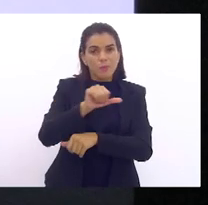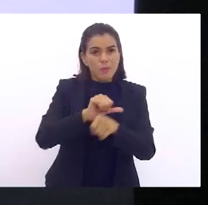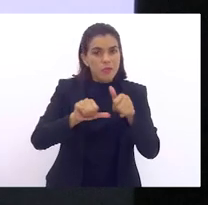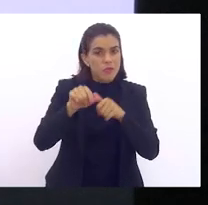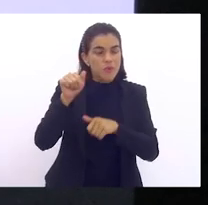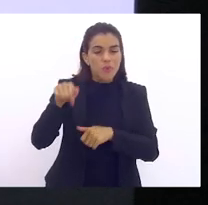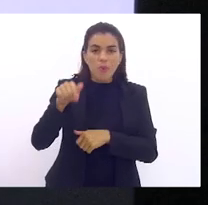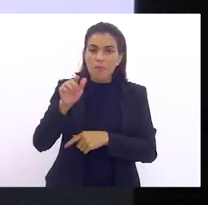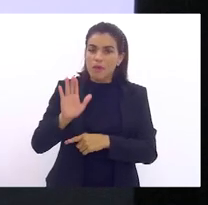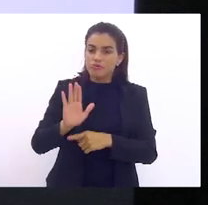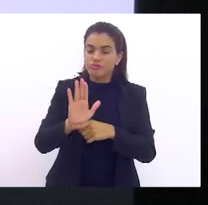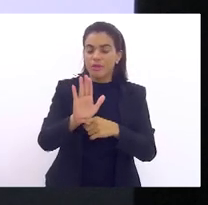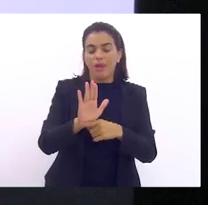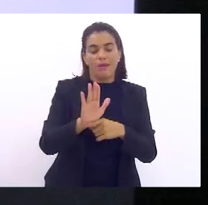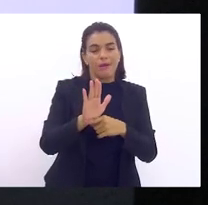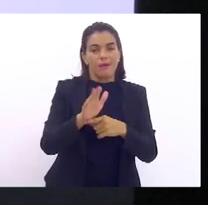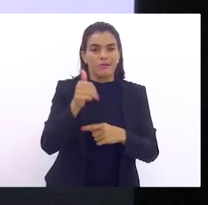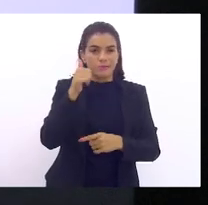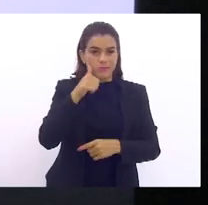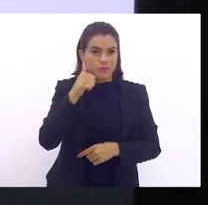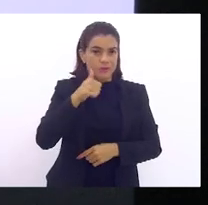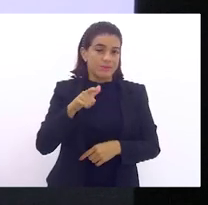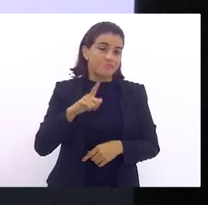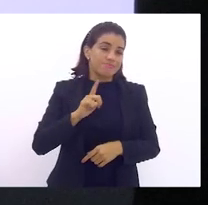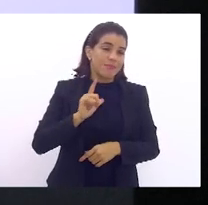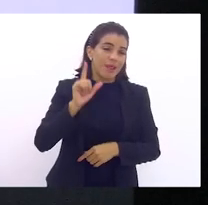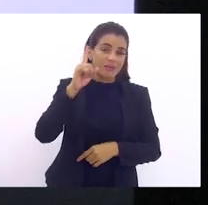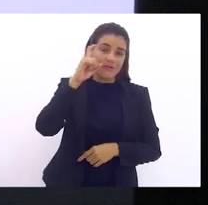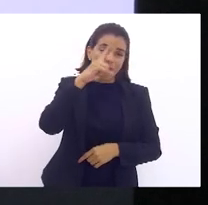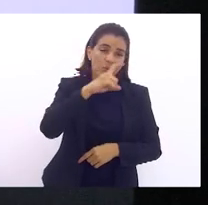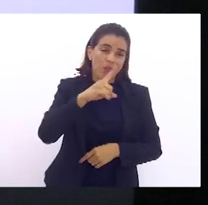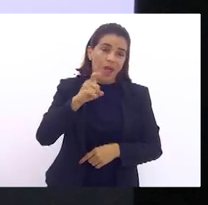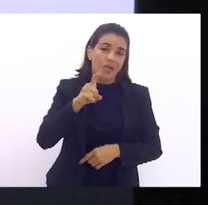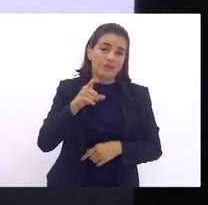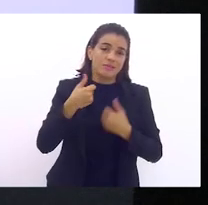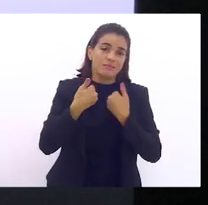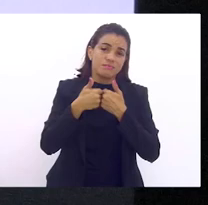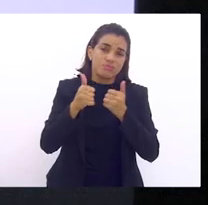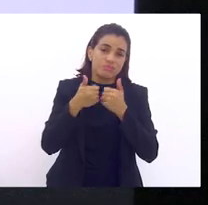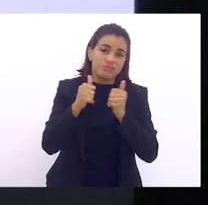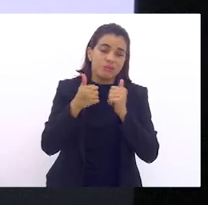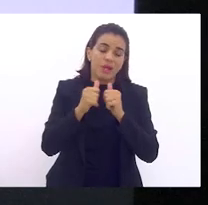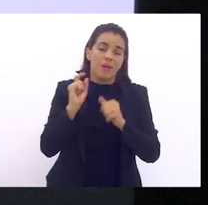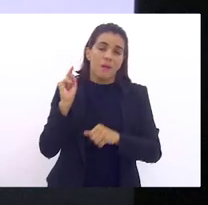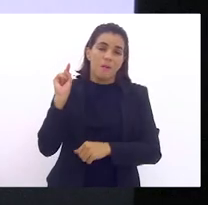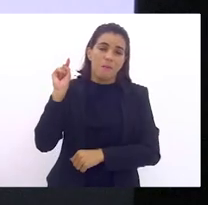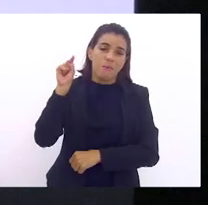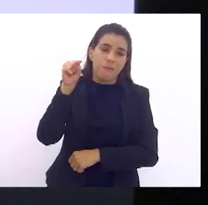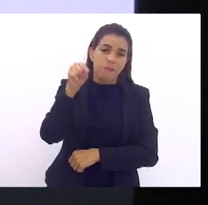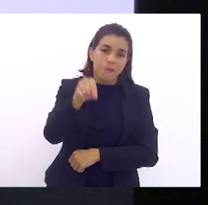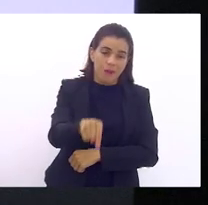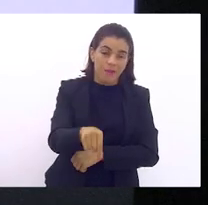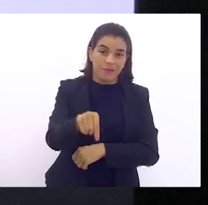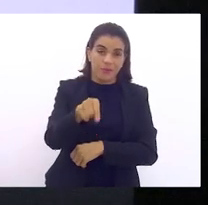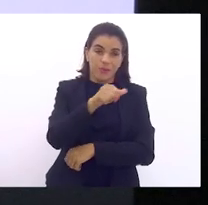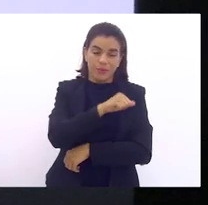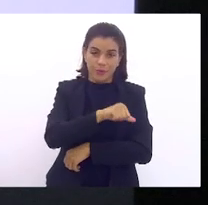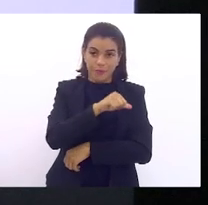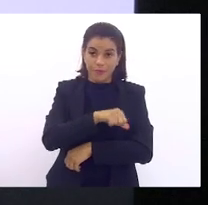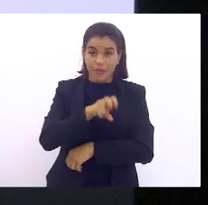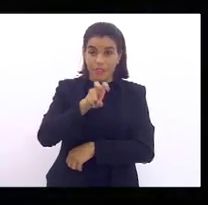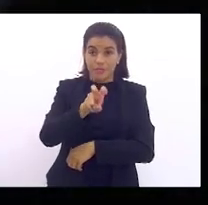salvaguarda para as mulheres que não que têm dificuldade de virem à capital do Rio de Janeiro então foram